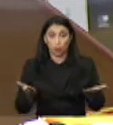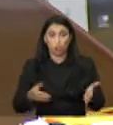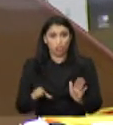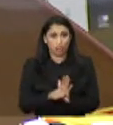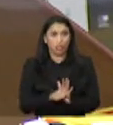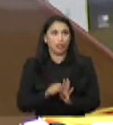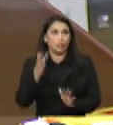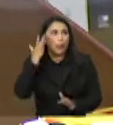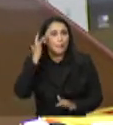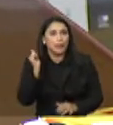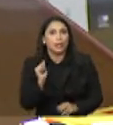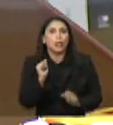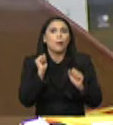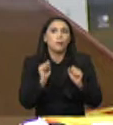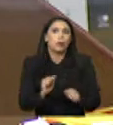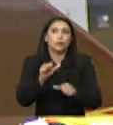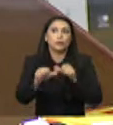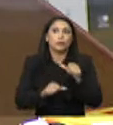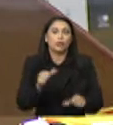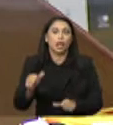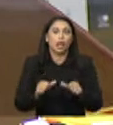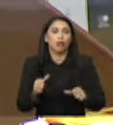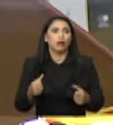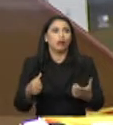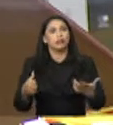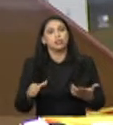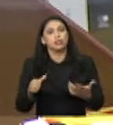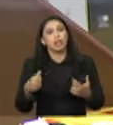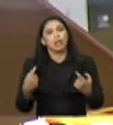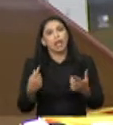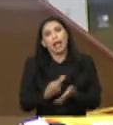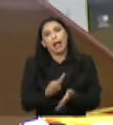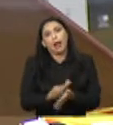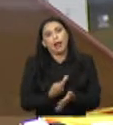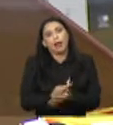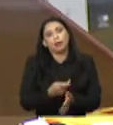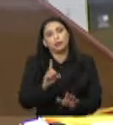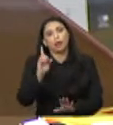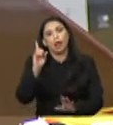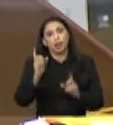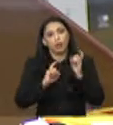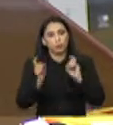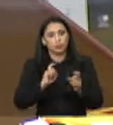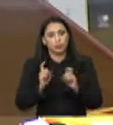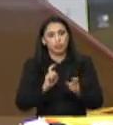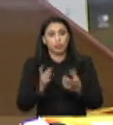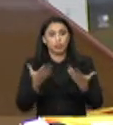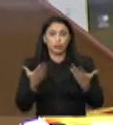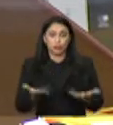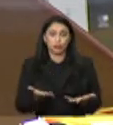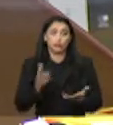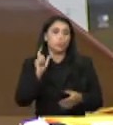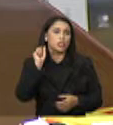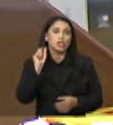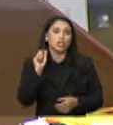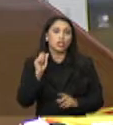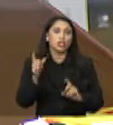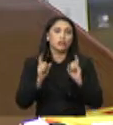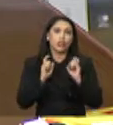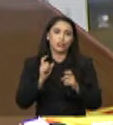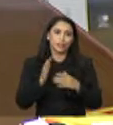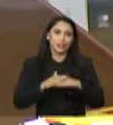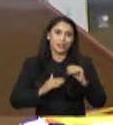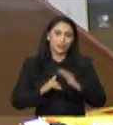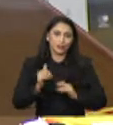crime amanhã pode ser ilícito administrativo e vice-versa a depender dos diplomas legislativos no ponto ou